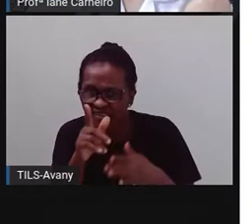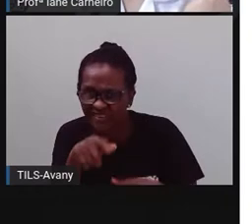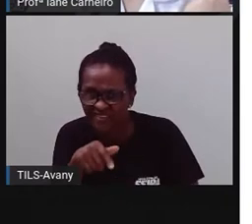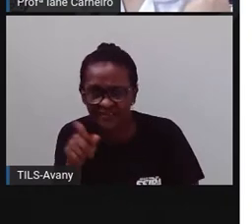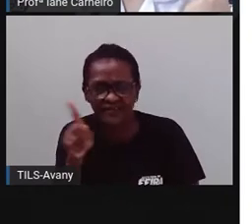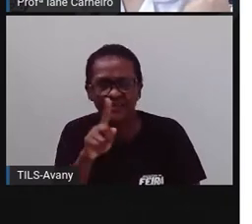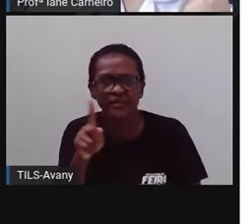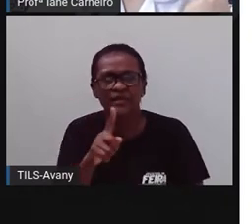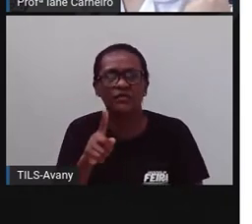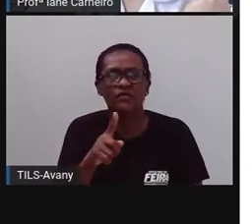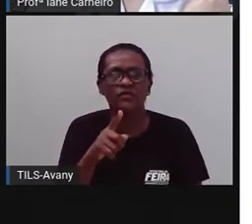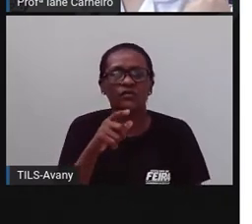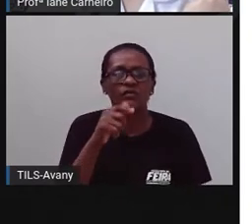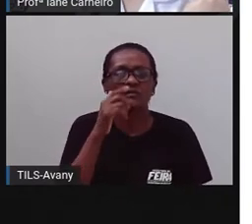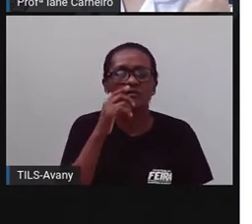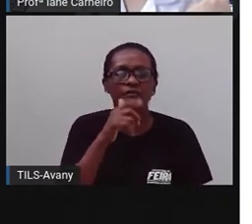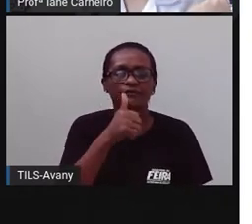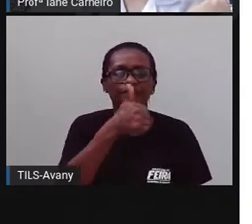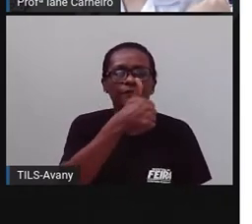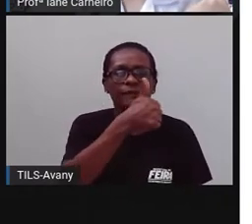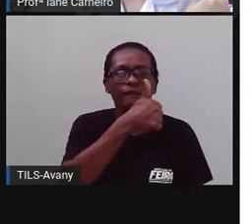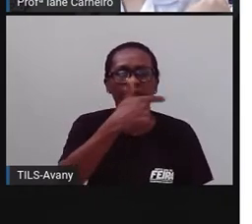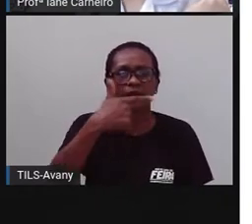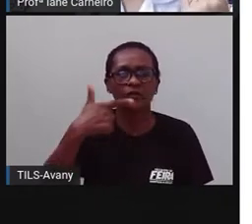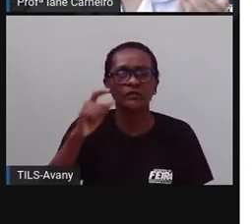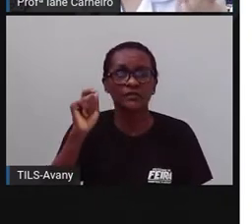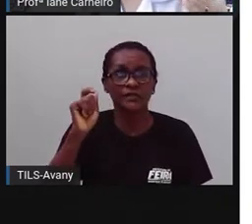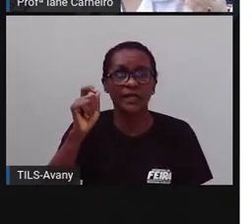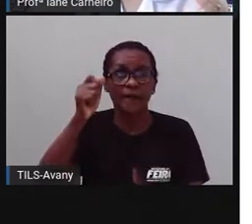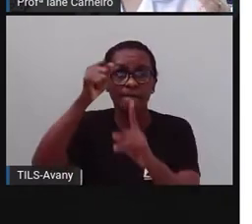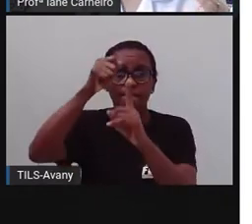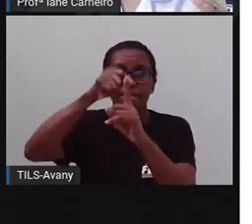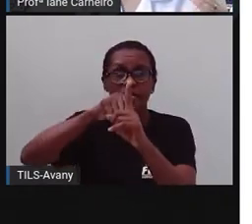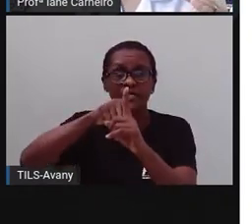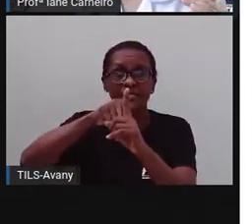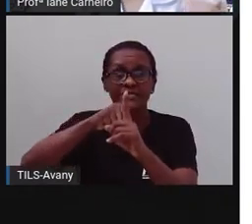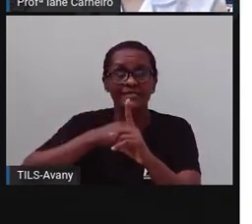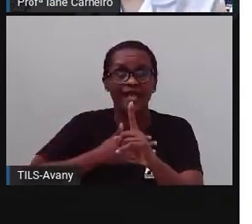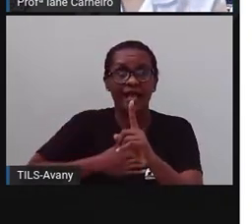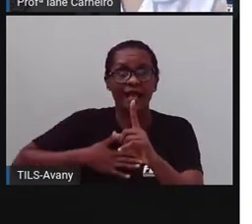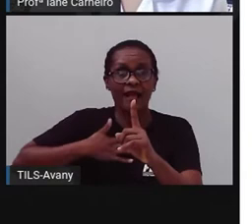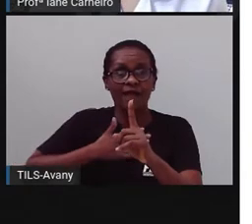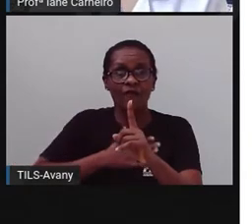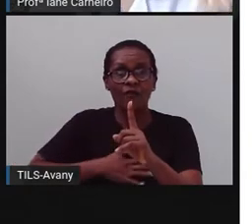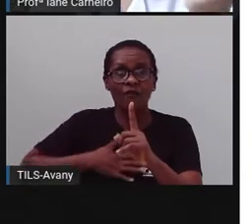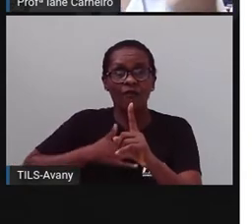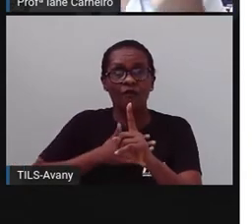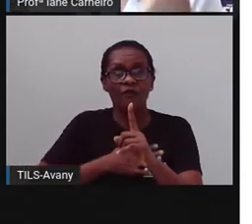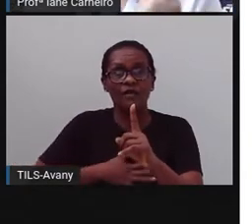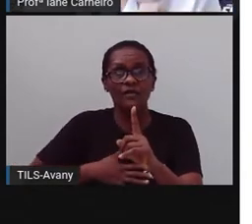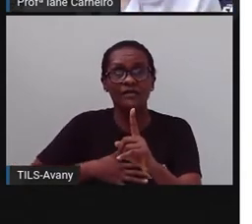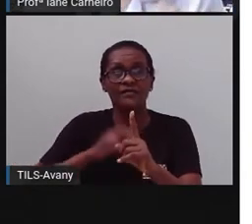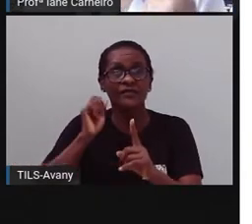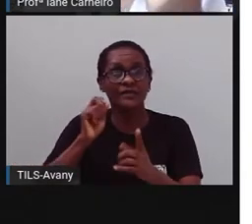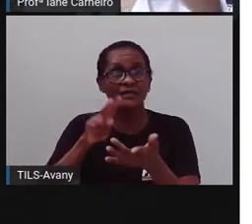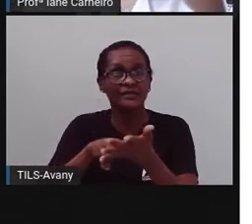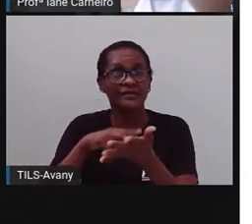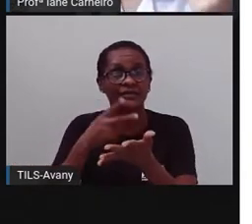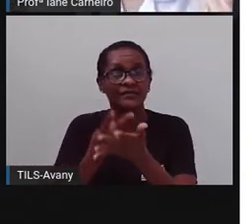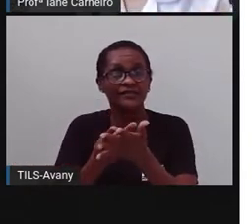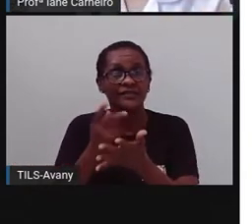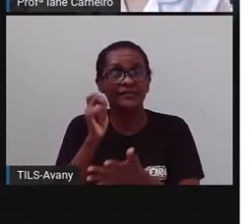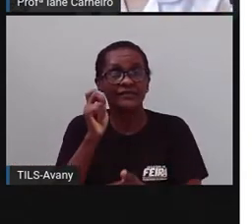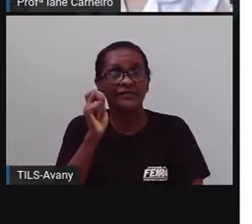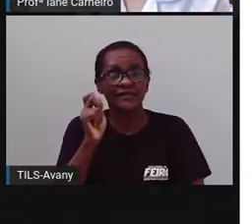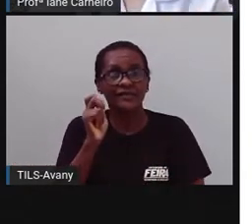12 representa essas palavras essas palavrinhas aqui né então aqui tá escrito agosto Então quer dizer que